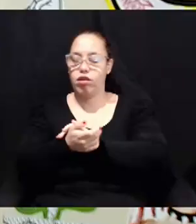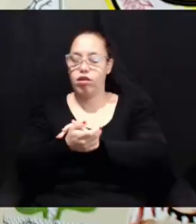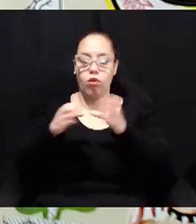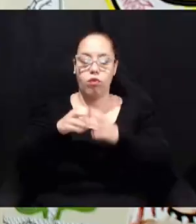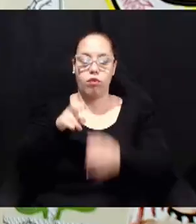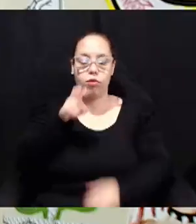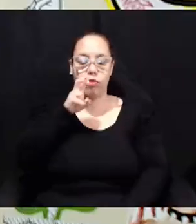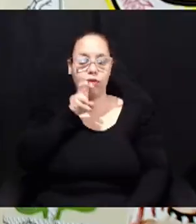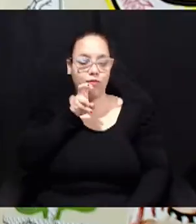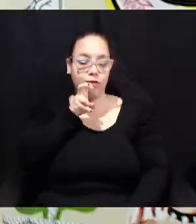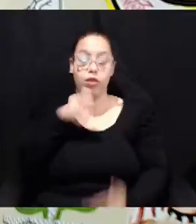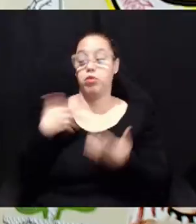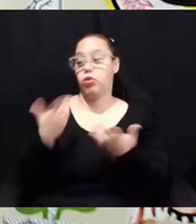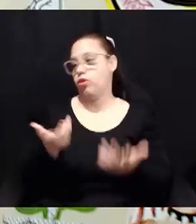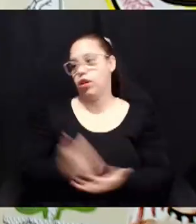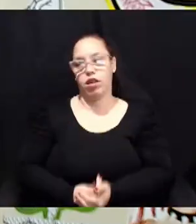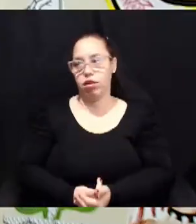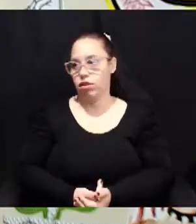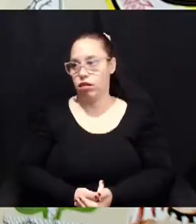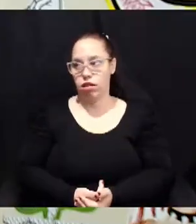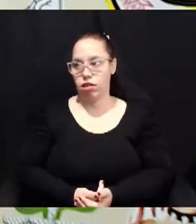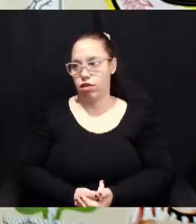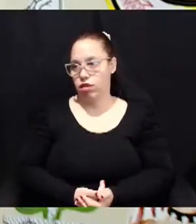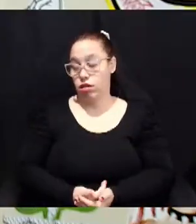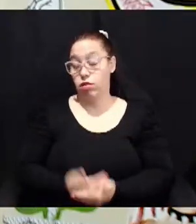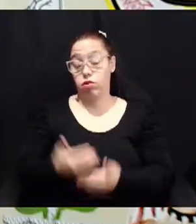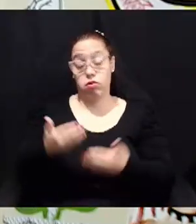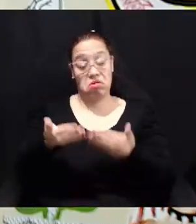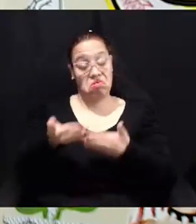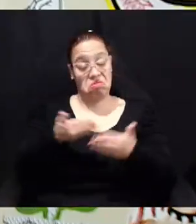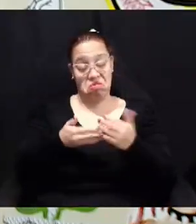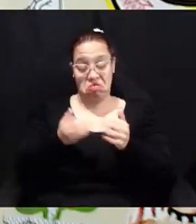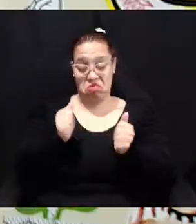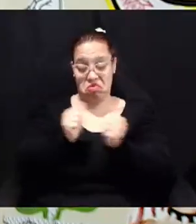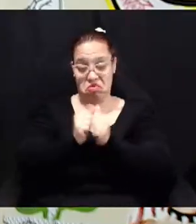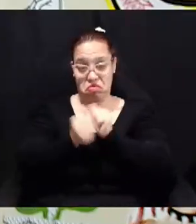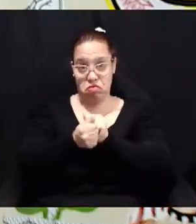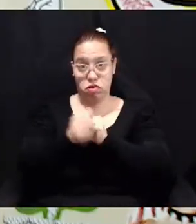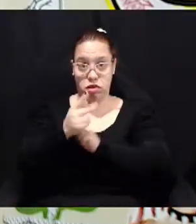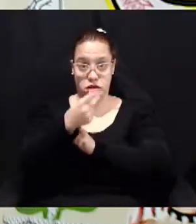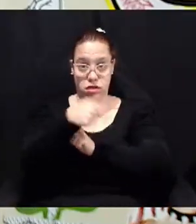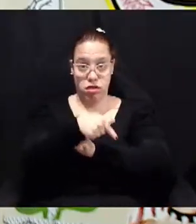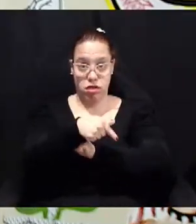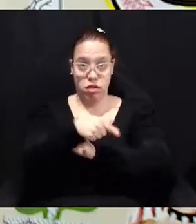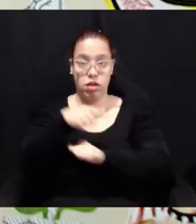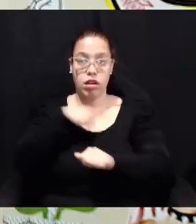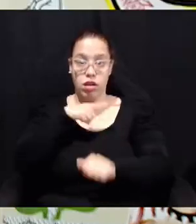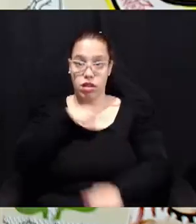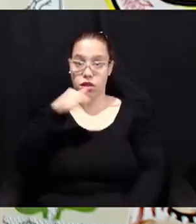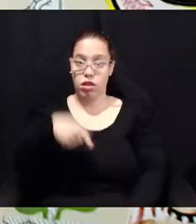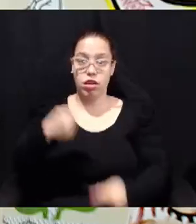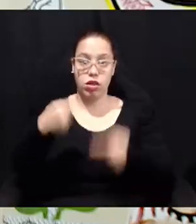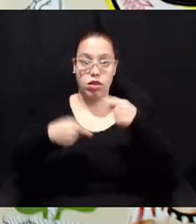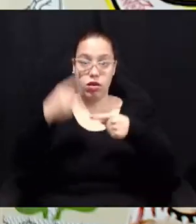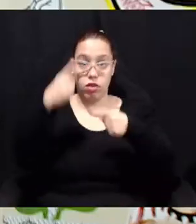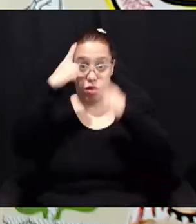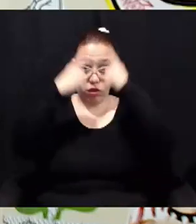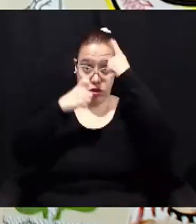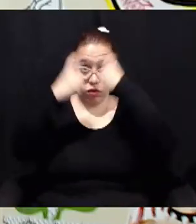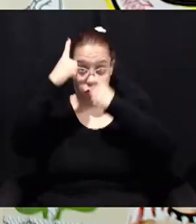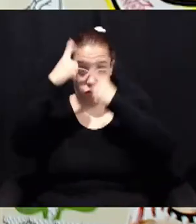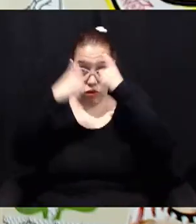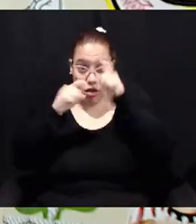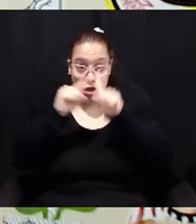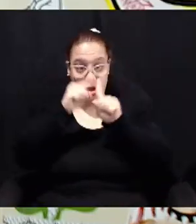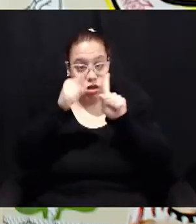gente ficou associado ao quadrinho, mas a gente chega lá e fala assim, não, a gente tem um quadrinho aqui que vai discutir violência obstétrica, a gente tem um quadrinho aqui que